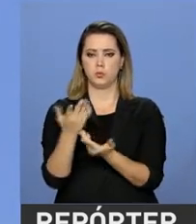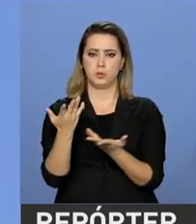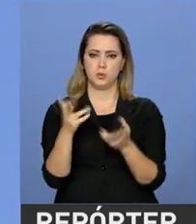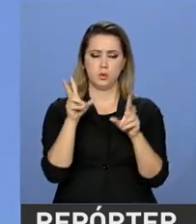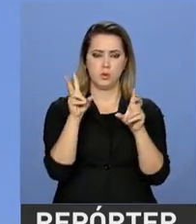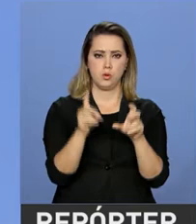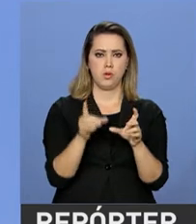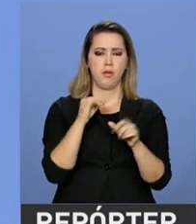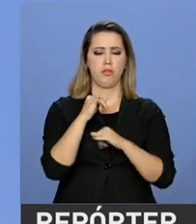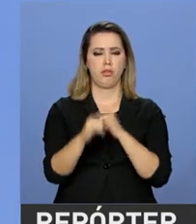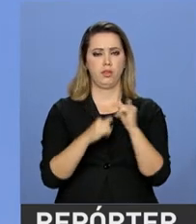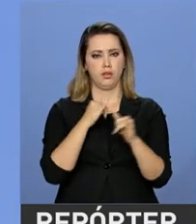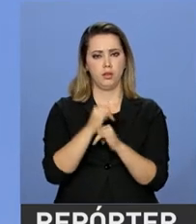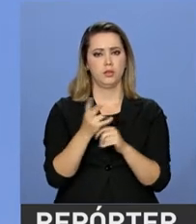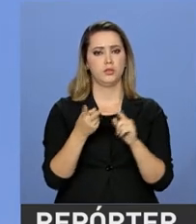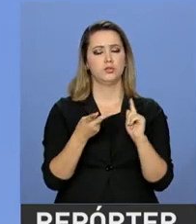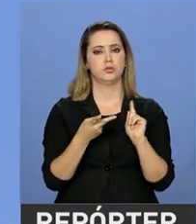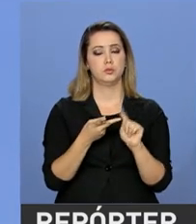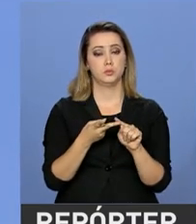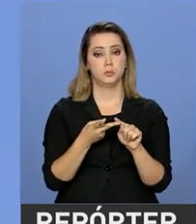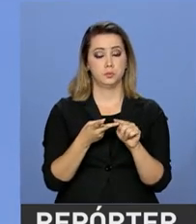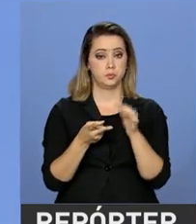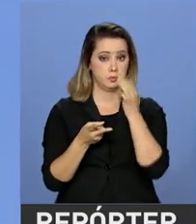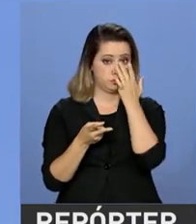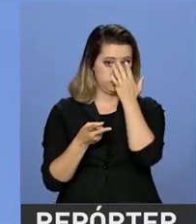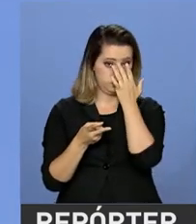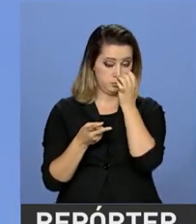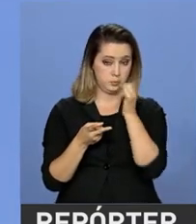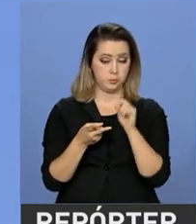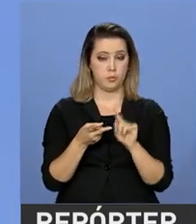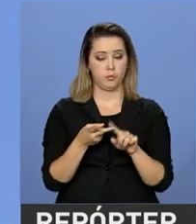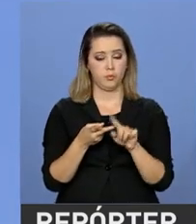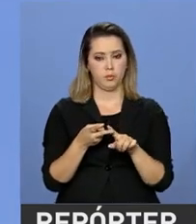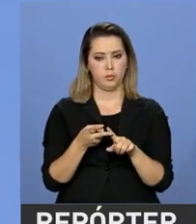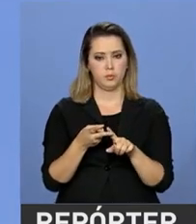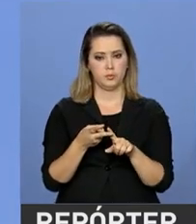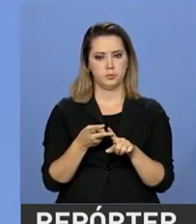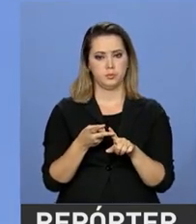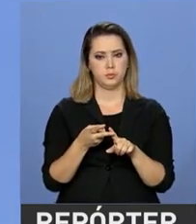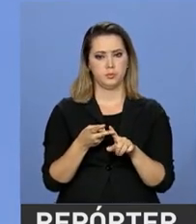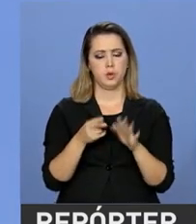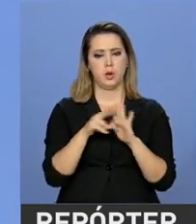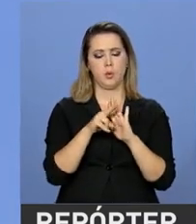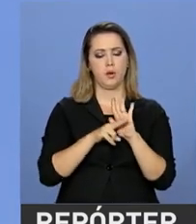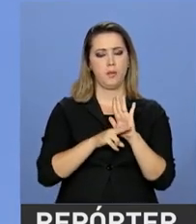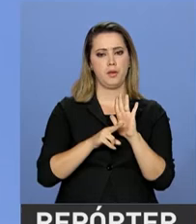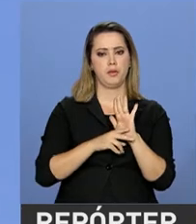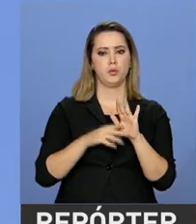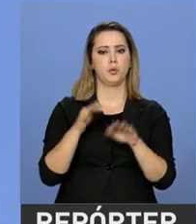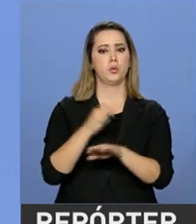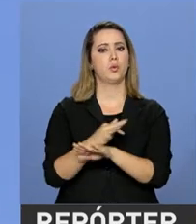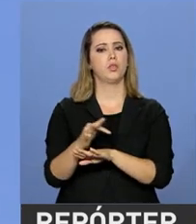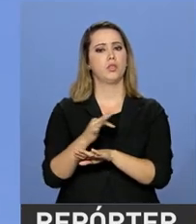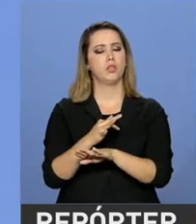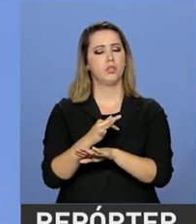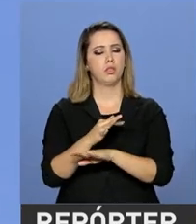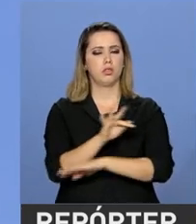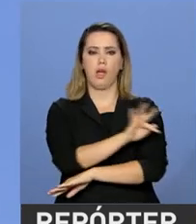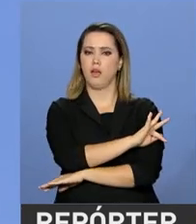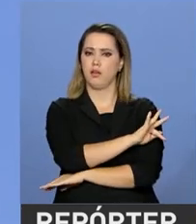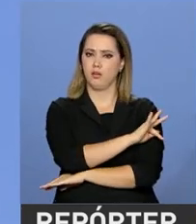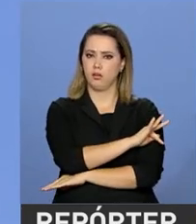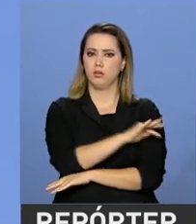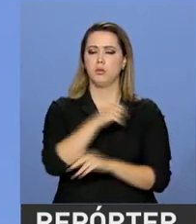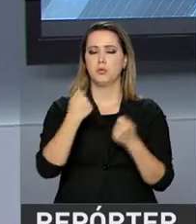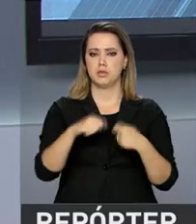comércio eletrônico essa questão dos regulamentos técnicos perante uma banca é importante nessa nessa tendência